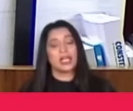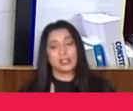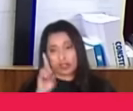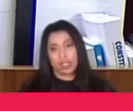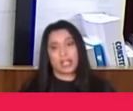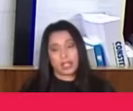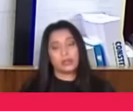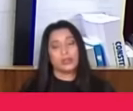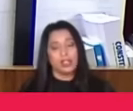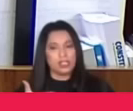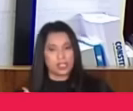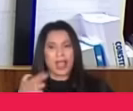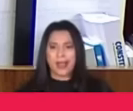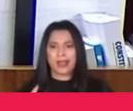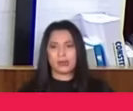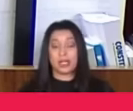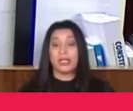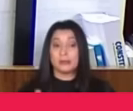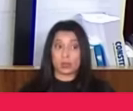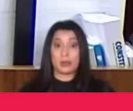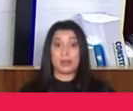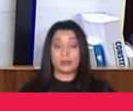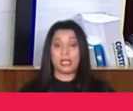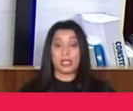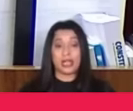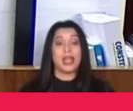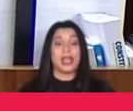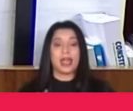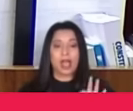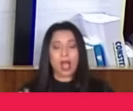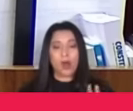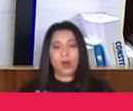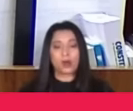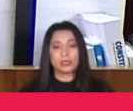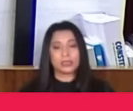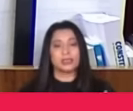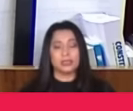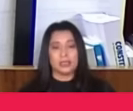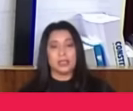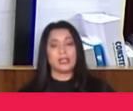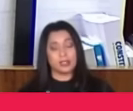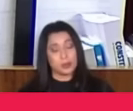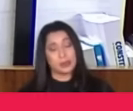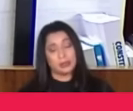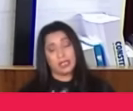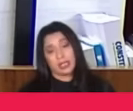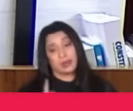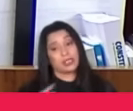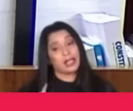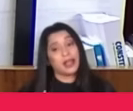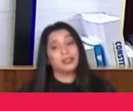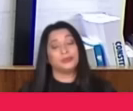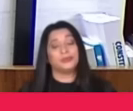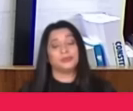como função defender a ordem pública, porque é um delegado de polícia. Isso foi tão grave, e ainda em